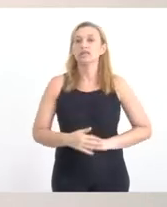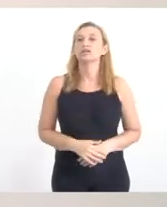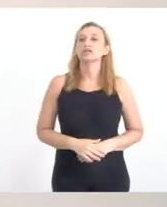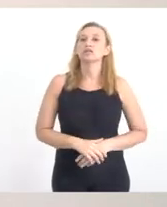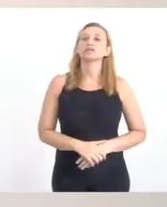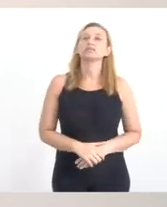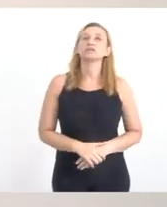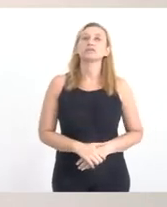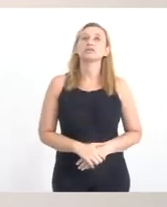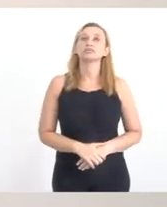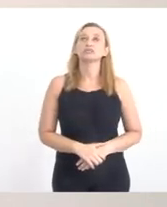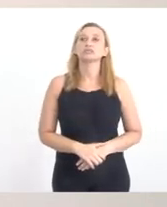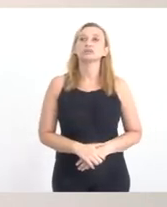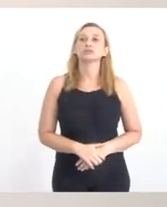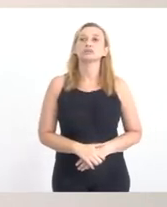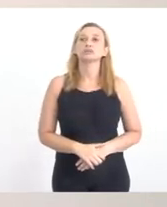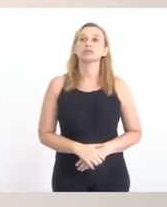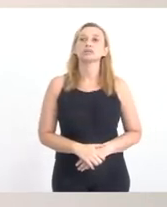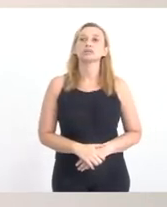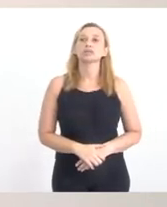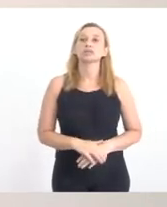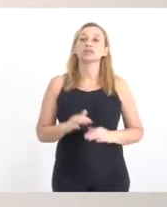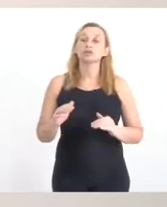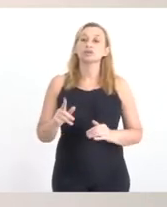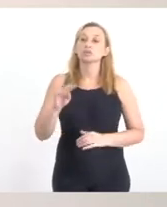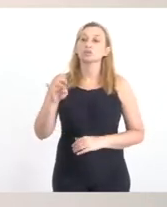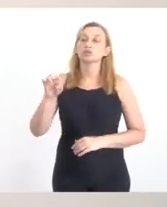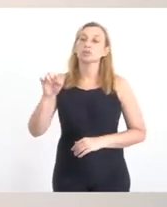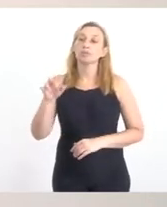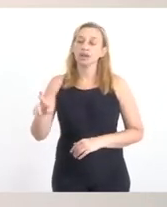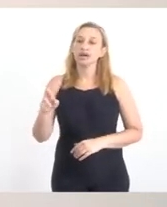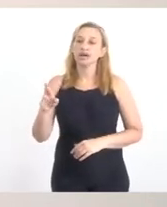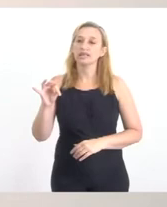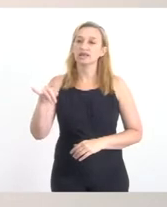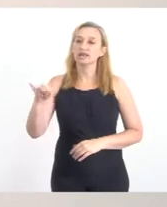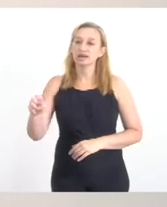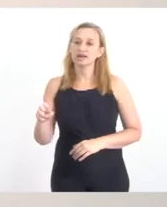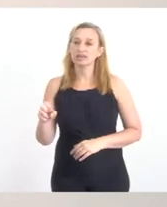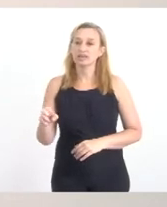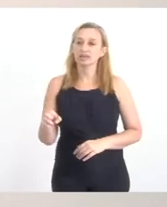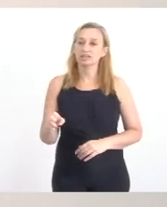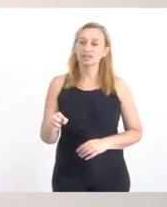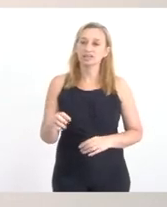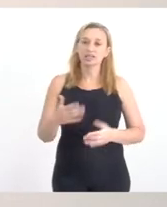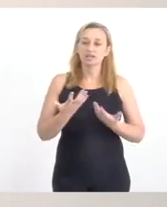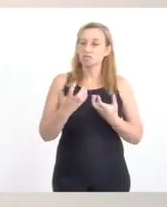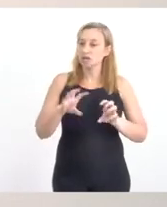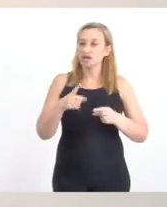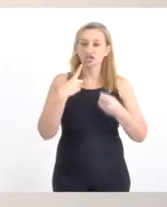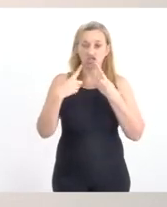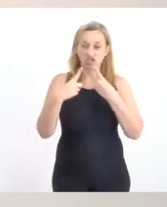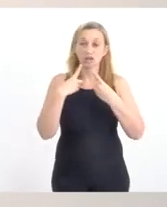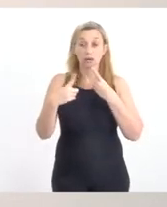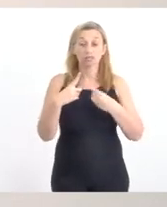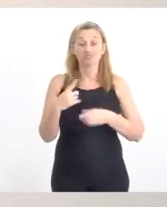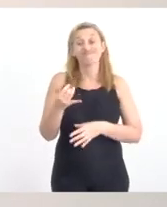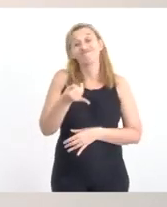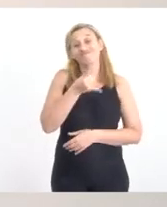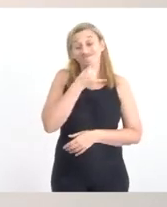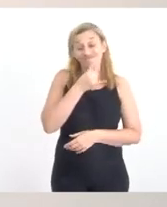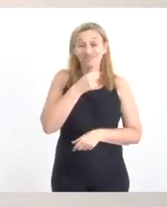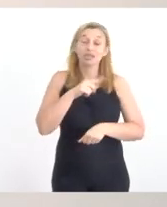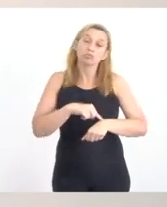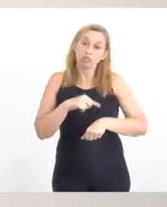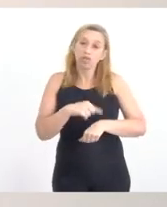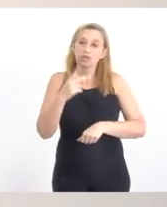um superintendente que inviabiliza qualquer forma de diálogo e isso é escandaloso